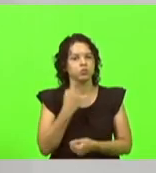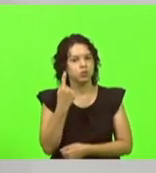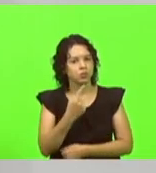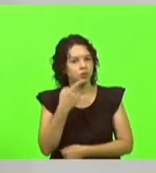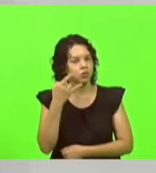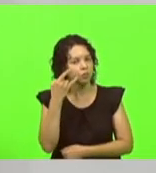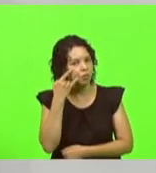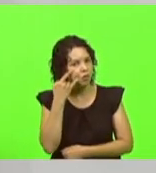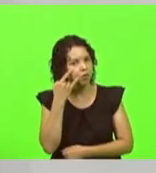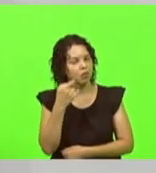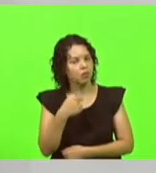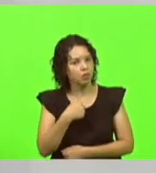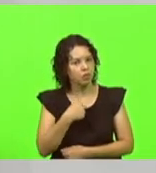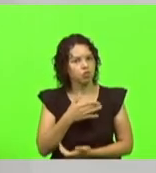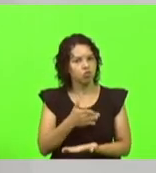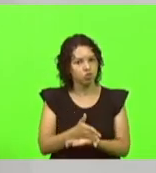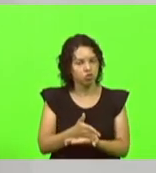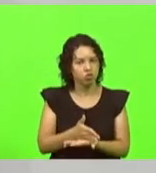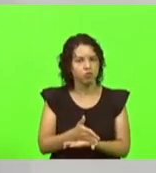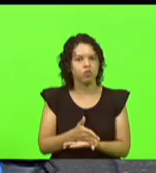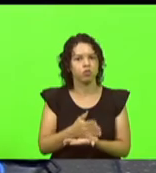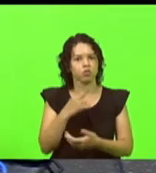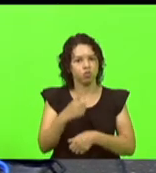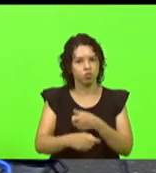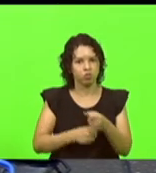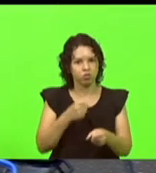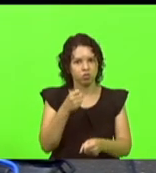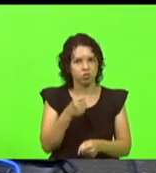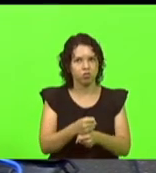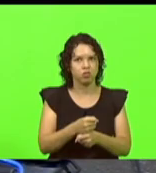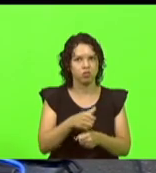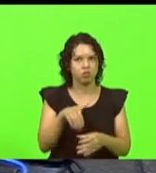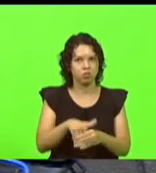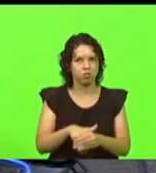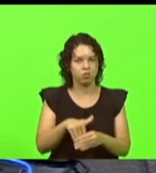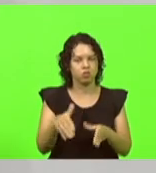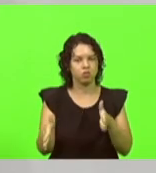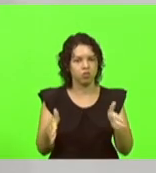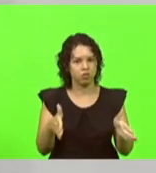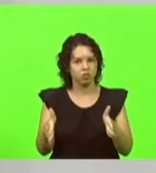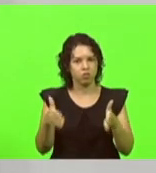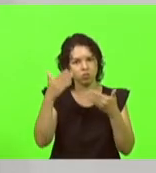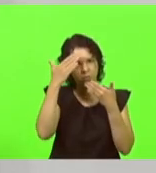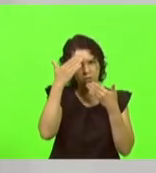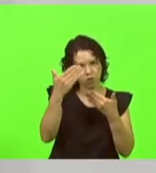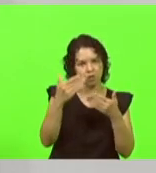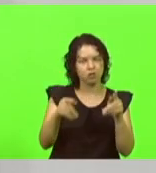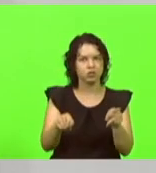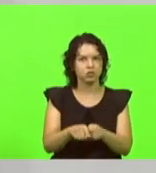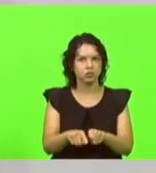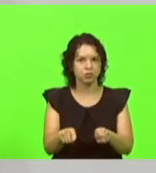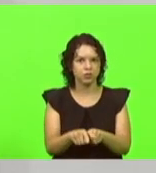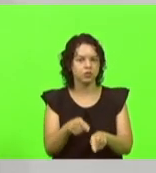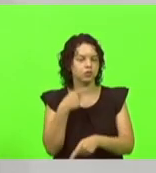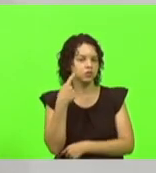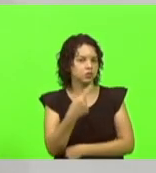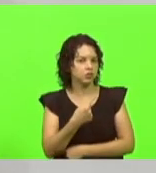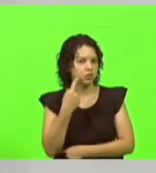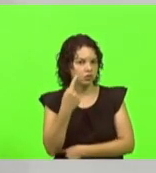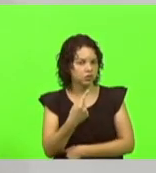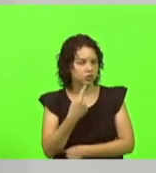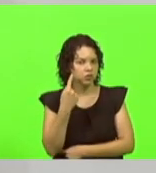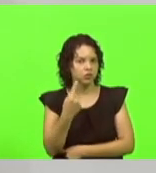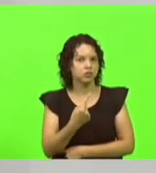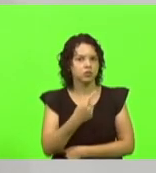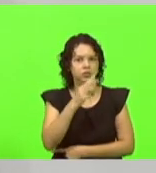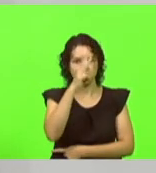eu, dividindo esses 2 anos de mandato. Muito obrigado também ao deputado